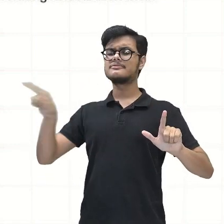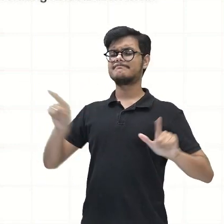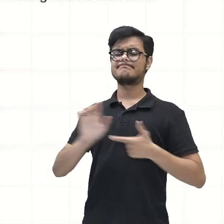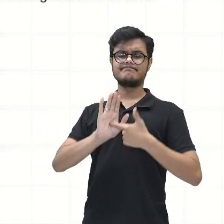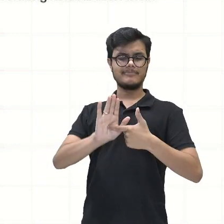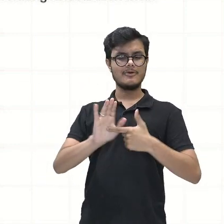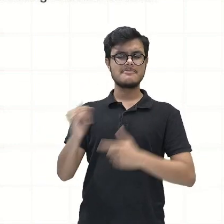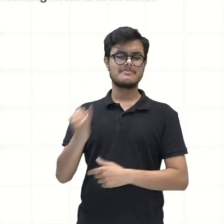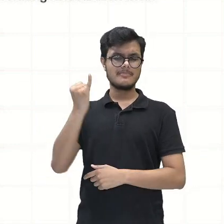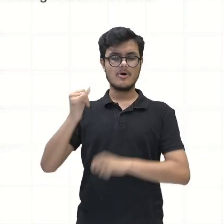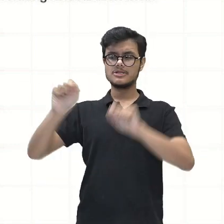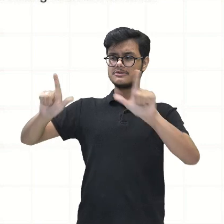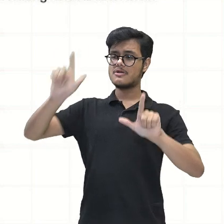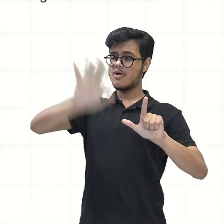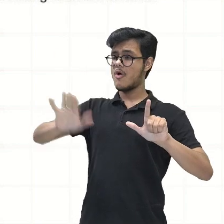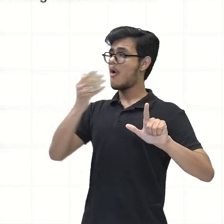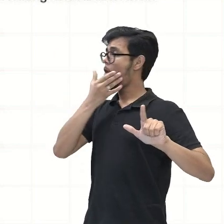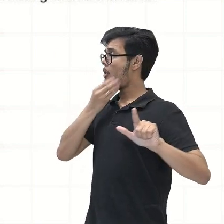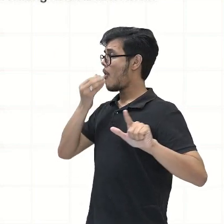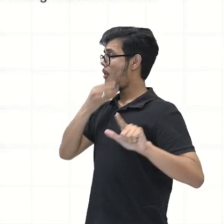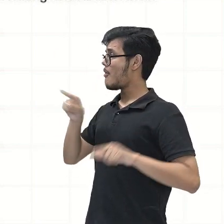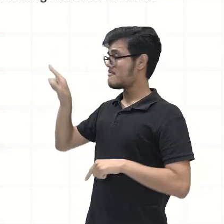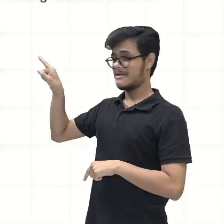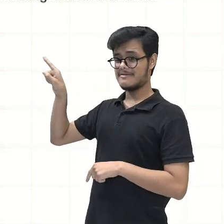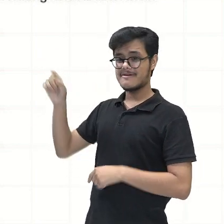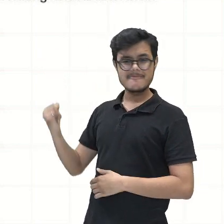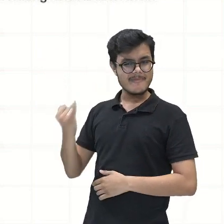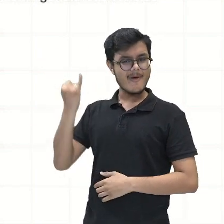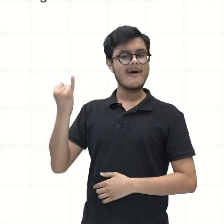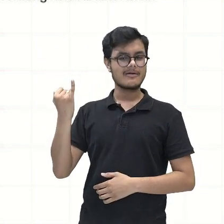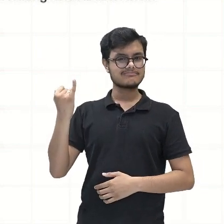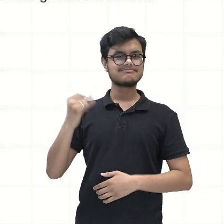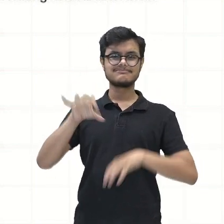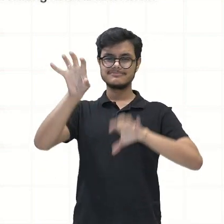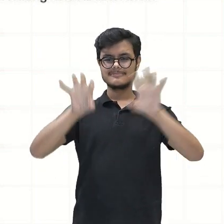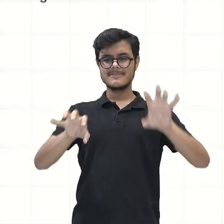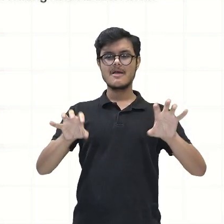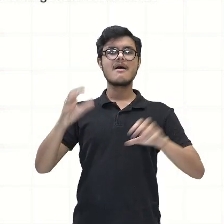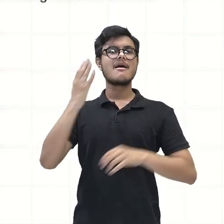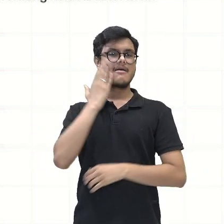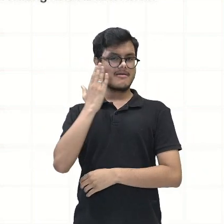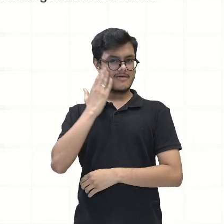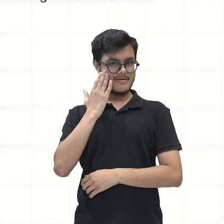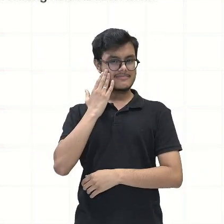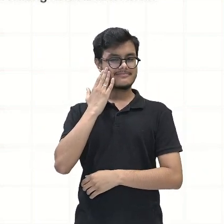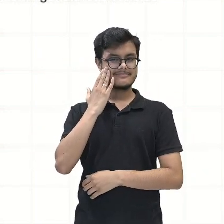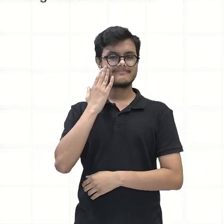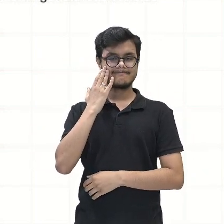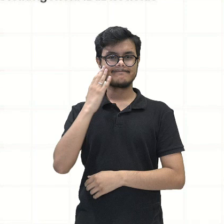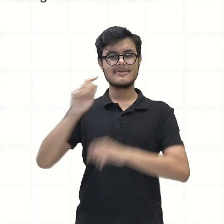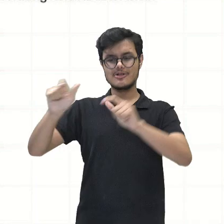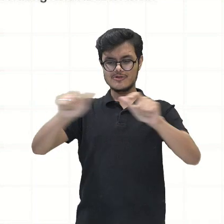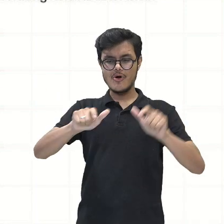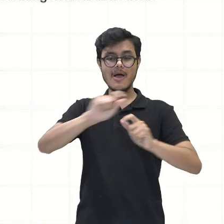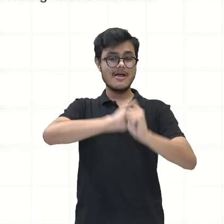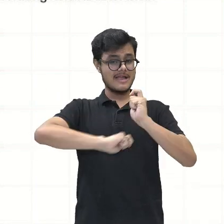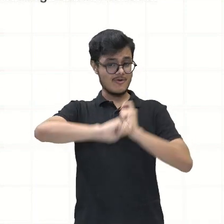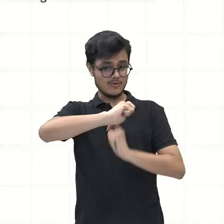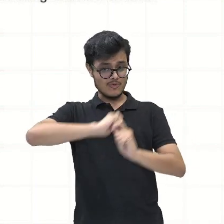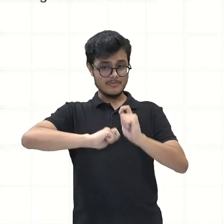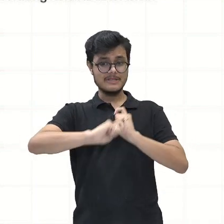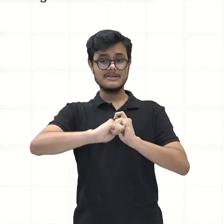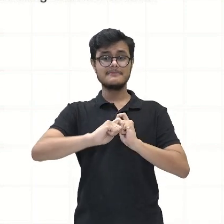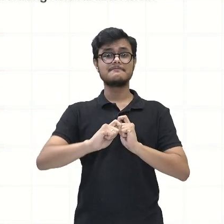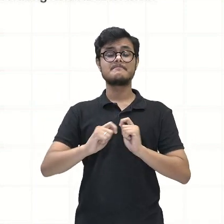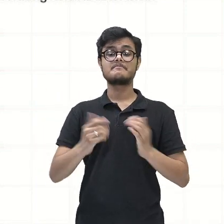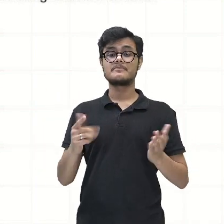geógrafo que foi responsável, né, por essa regionalização desses complexos regionais ou regiões geoeconômicas,